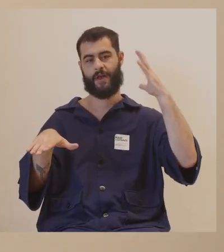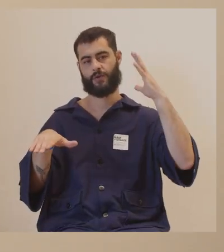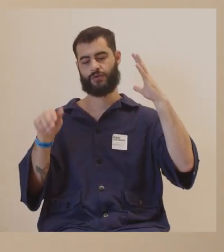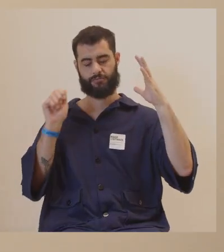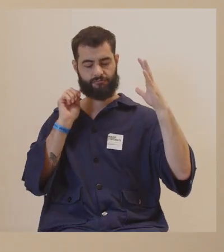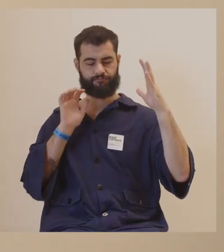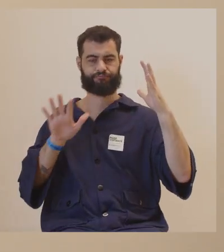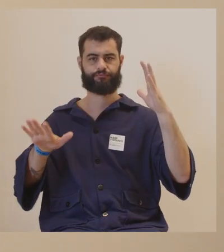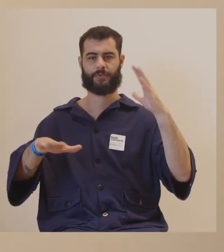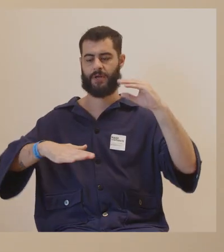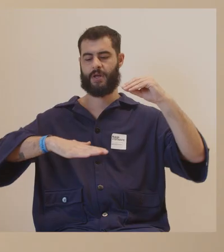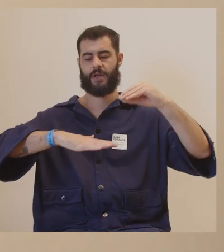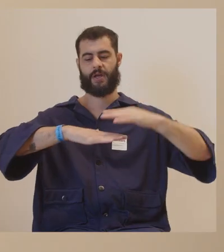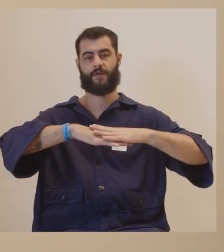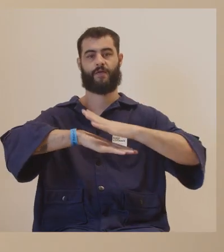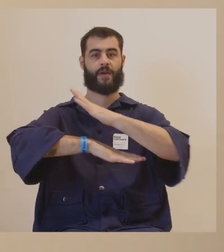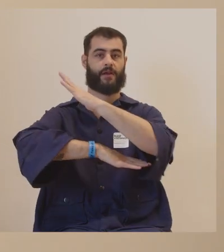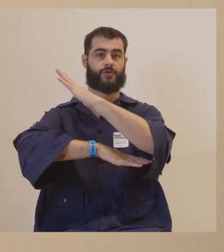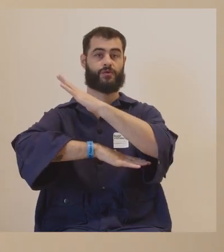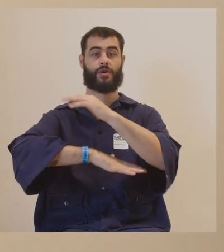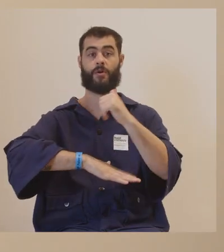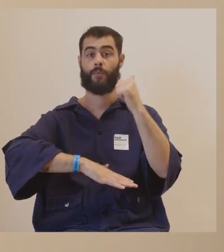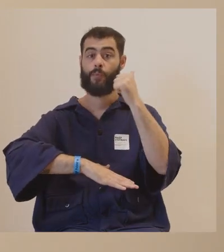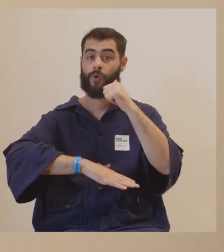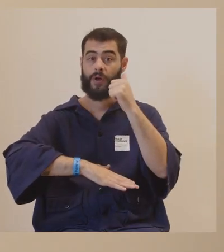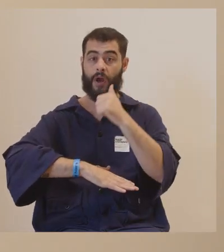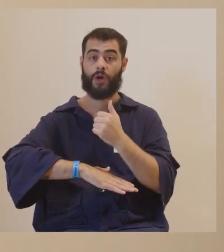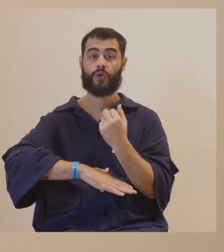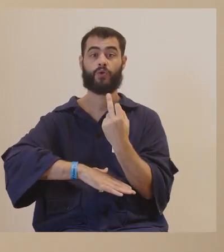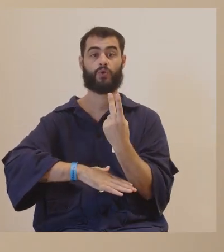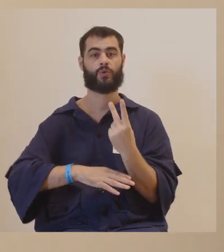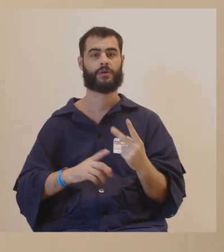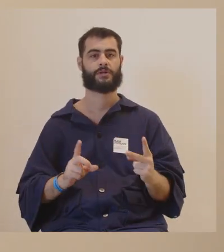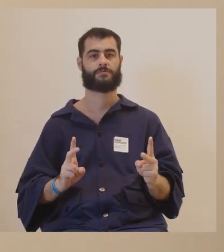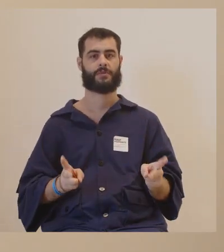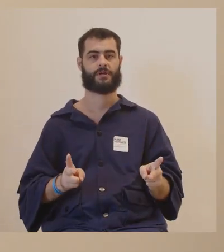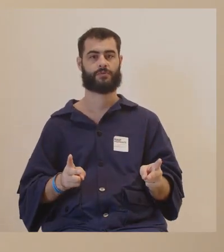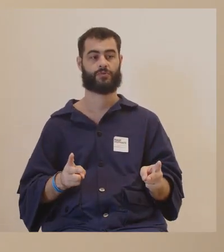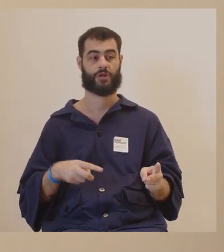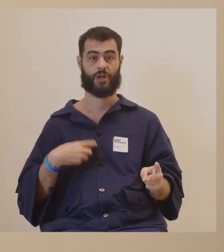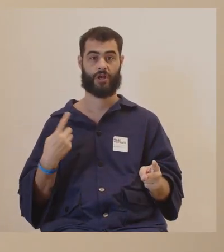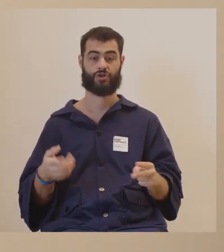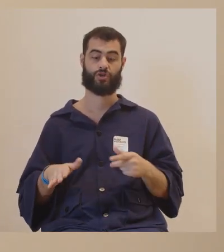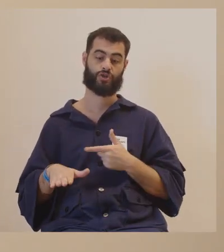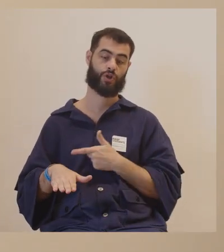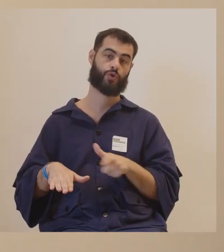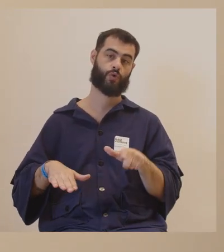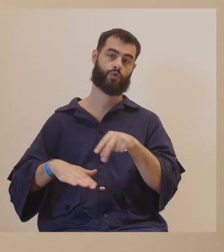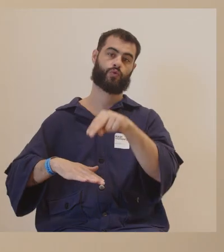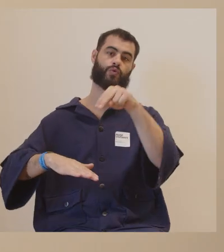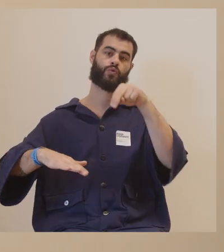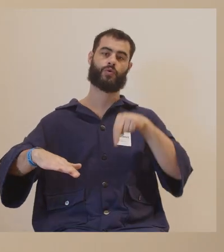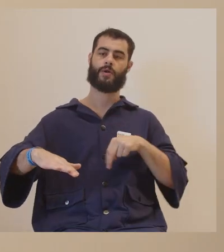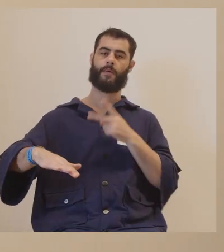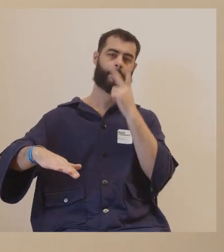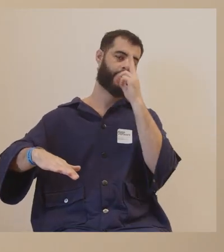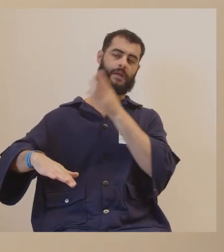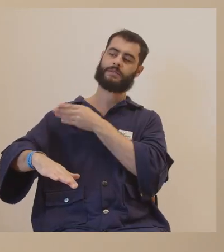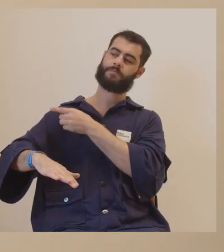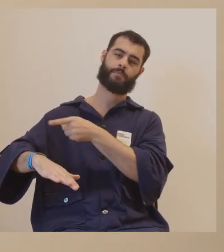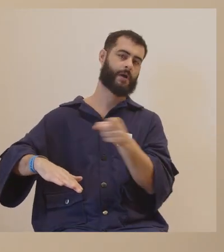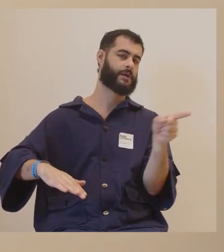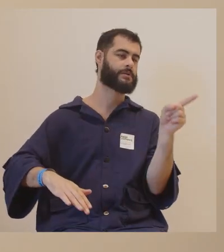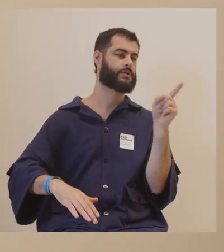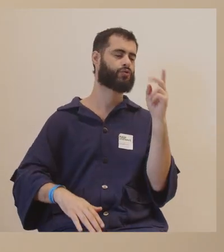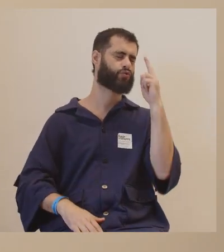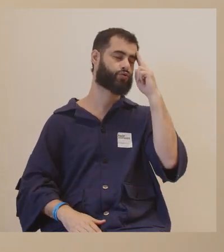Elas passam tão rapidamente, essas duas mulheres, e nós estamos na outra margem. Elas passam como um sonho, ou como um desejo que não pode